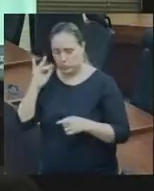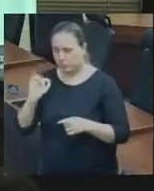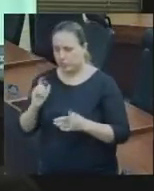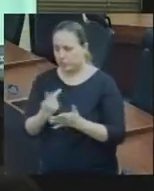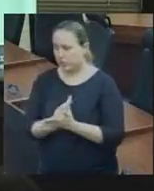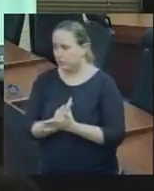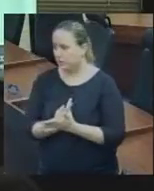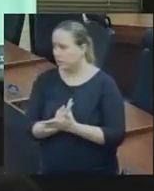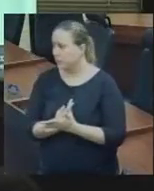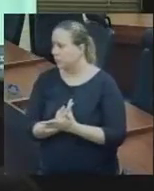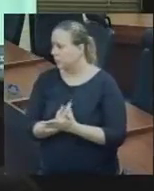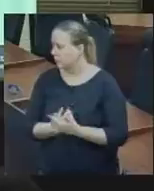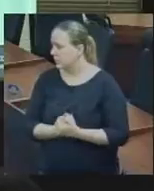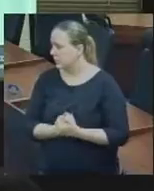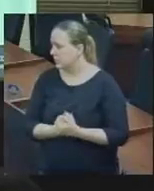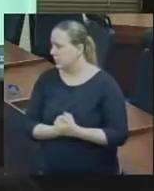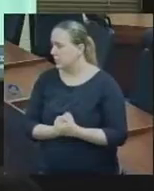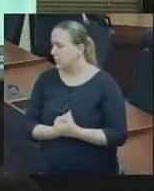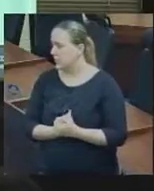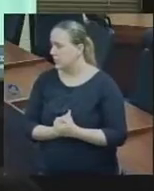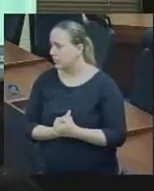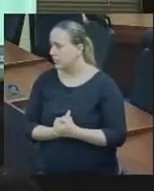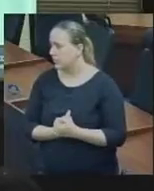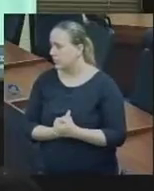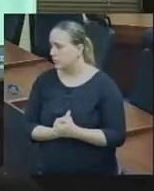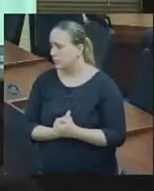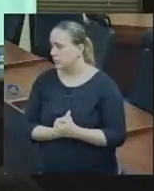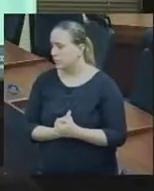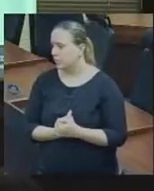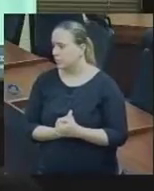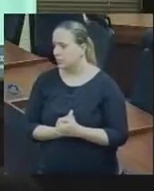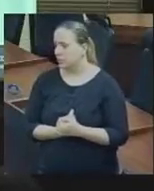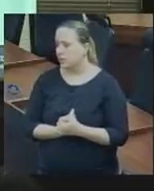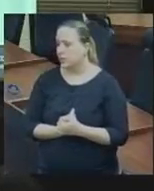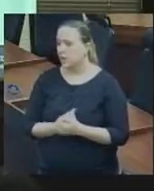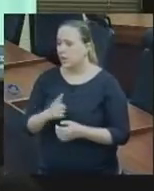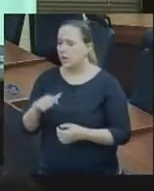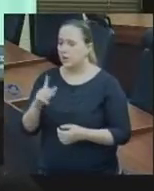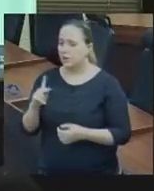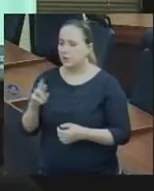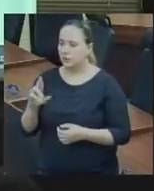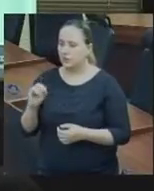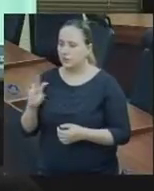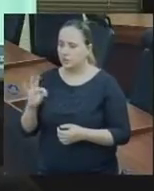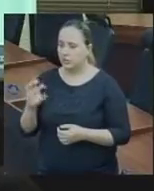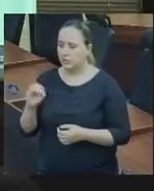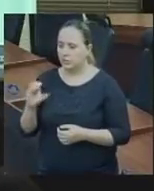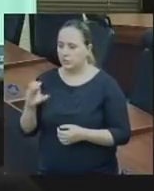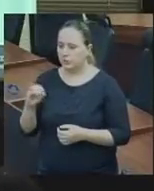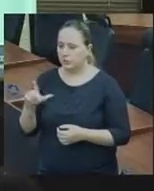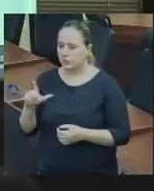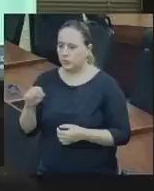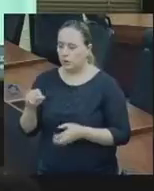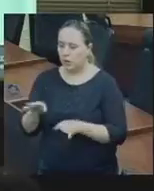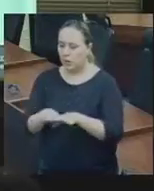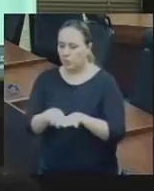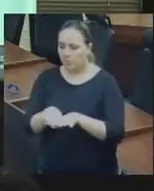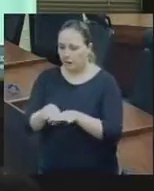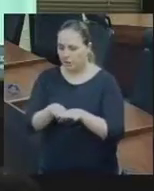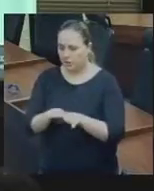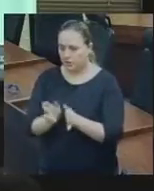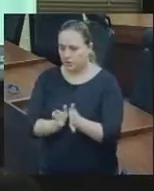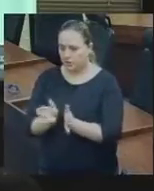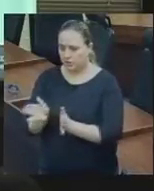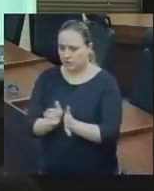acontecendo que é a são os protocolos os padrões de acessibilidade